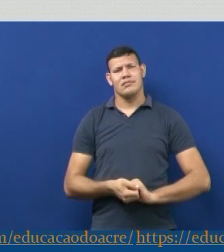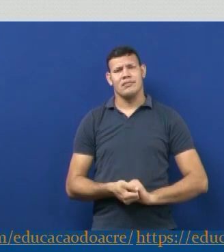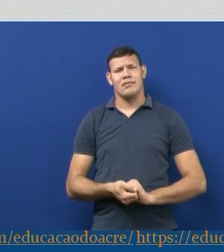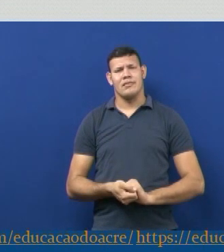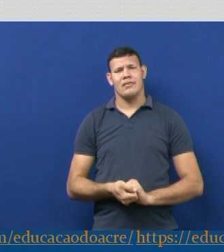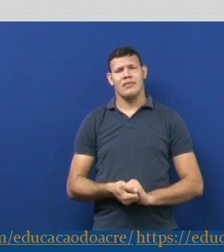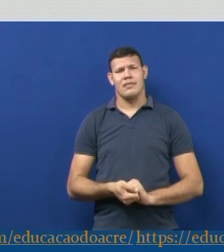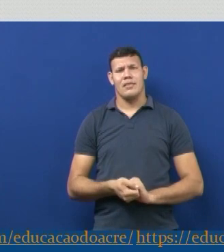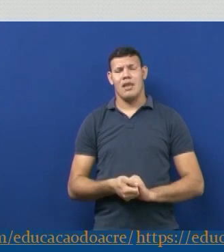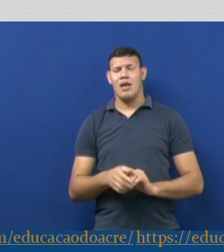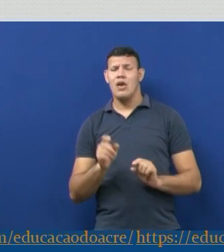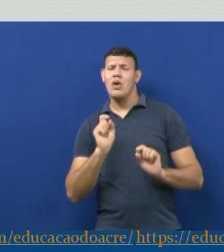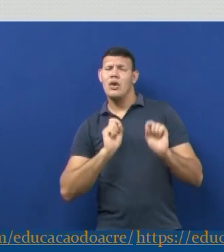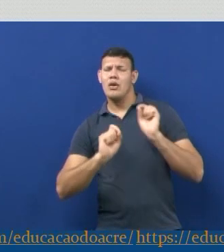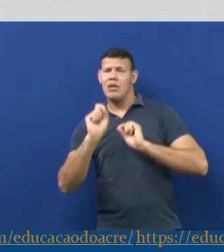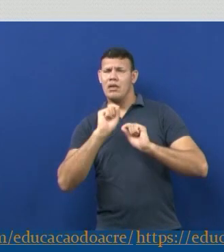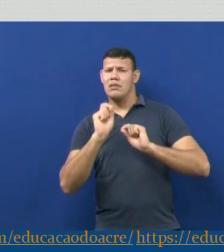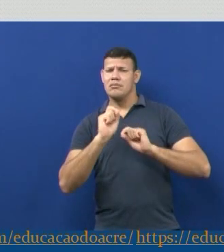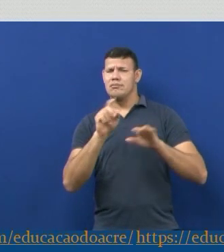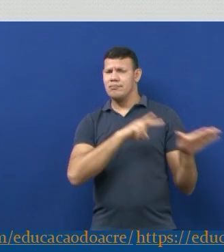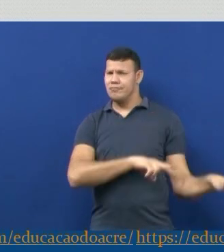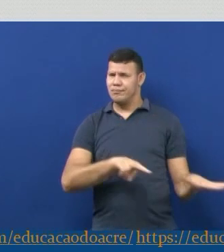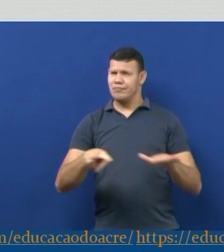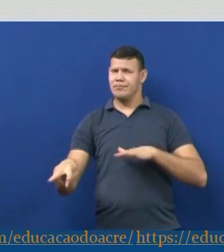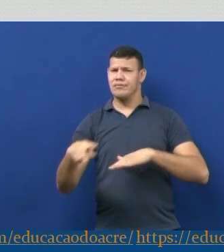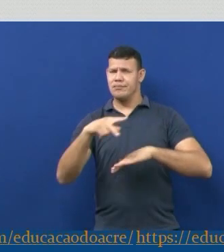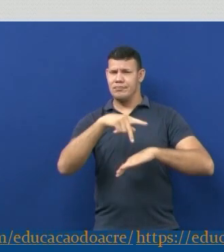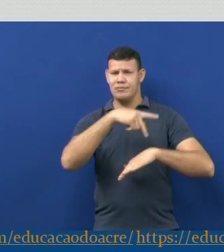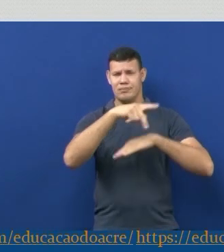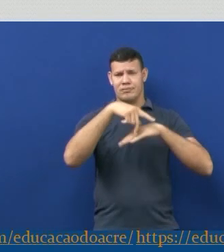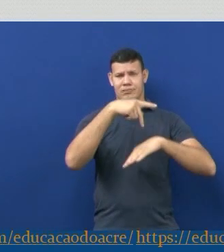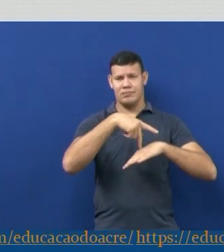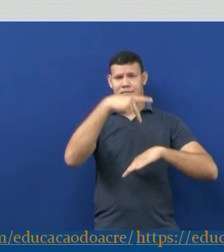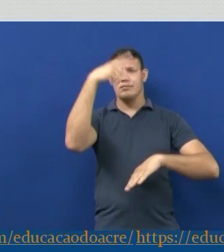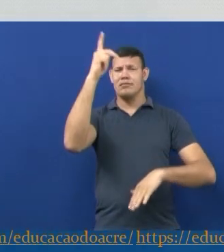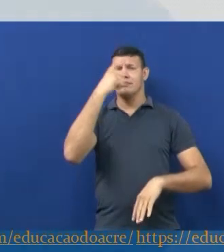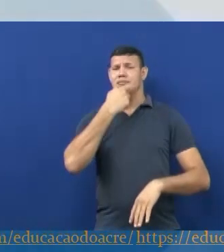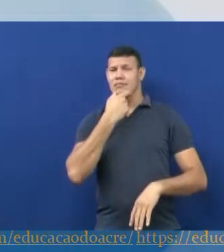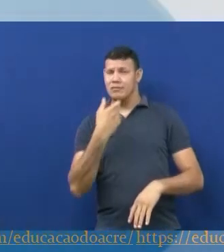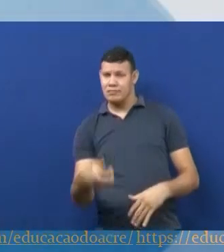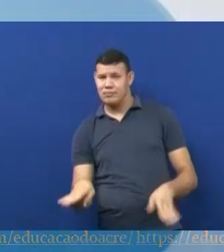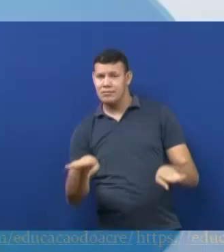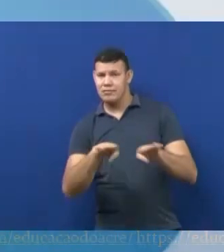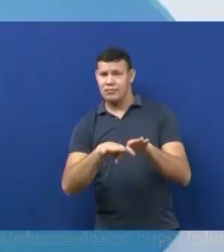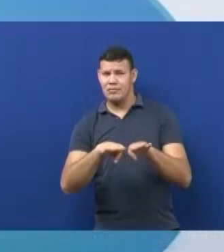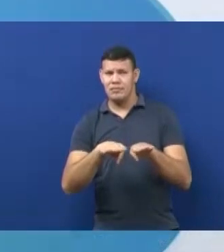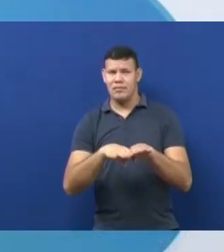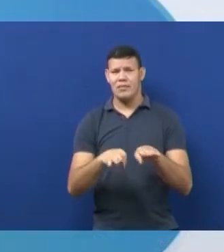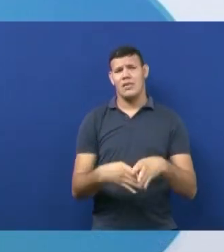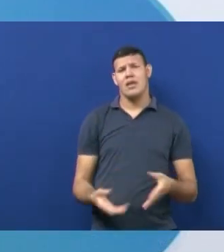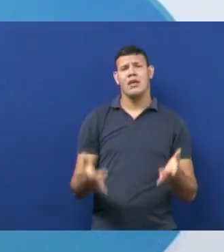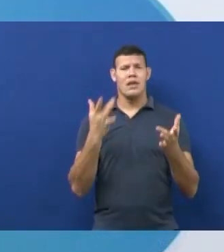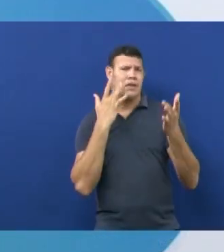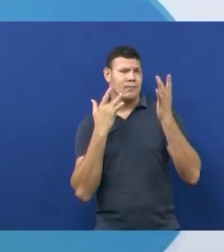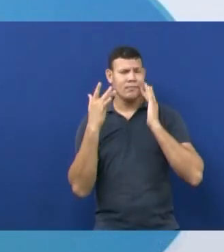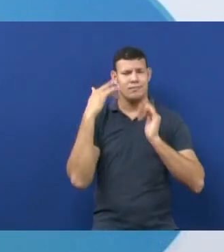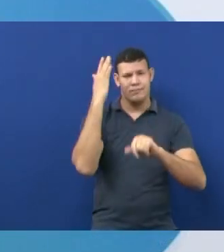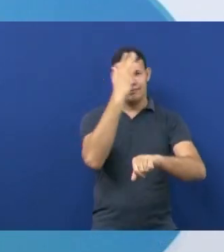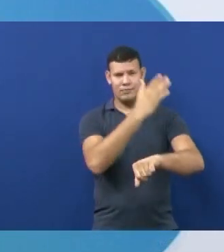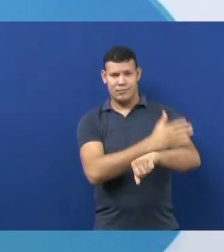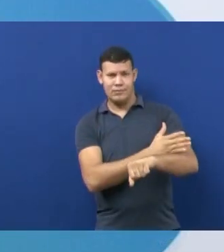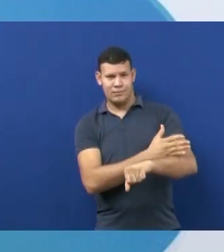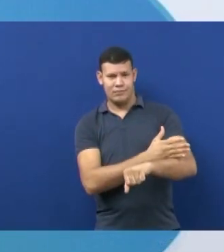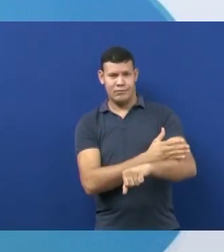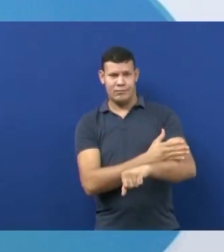isso acontecia na Semana da Páscoa e na Semana do Natal. Então, como o teatro medieval tinha uma característica